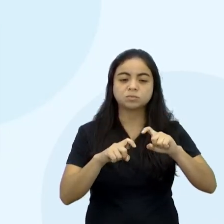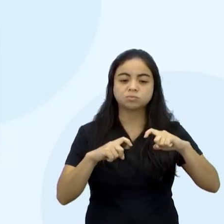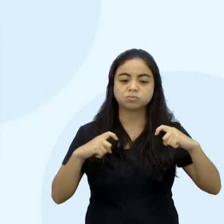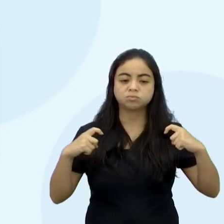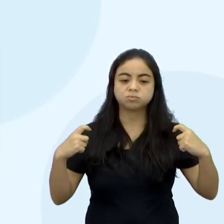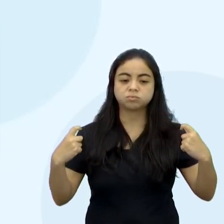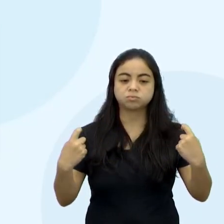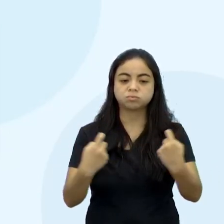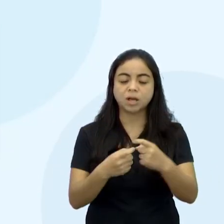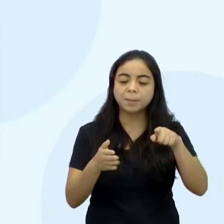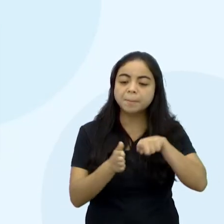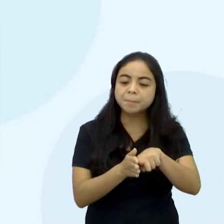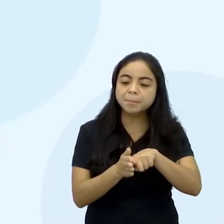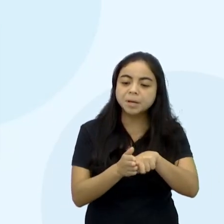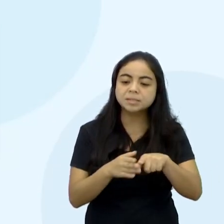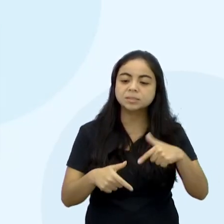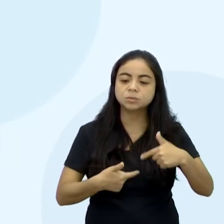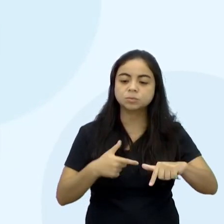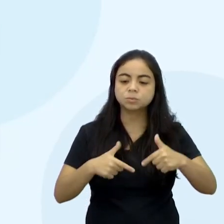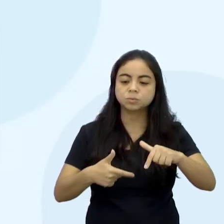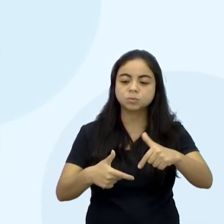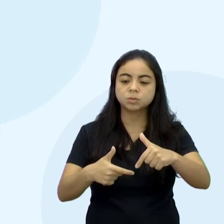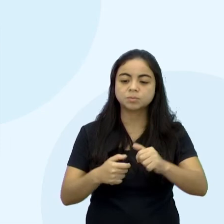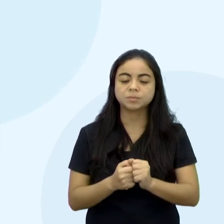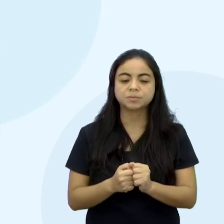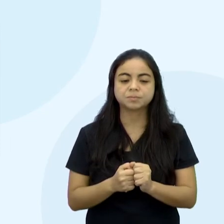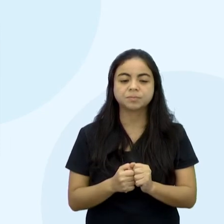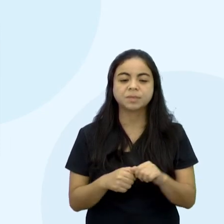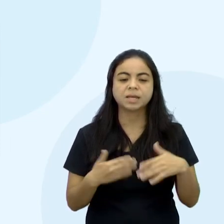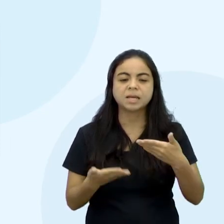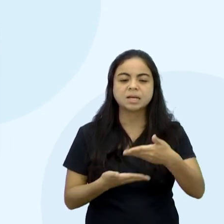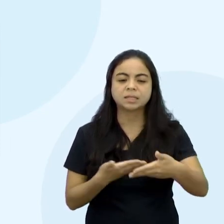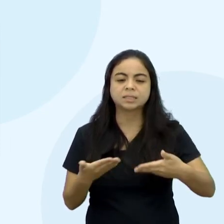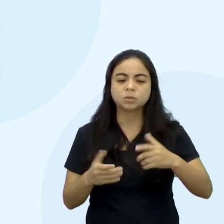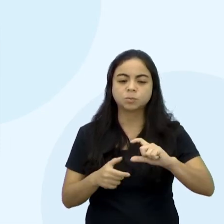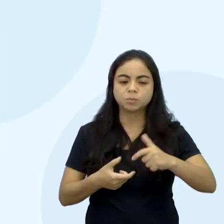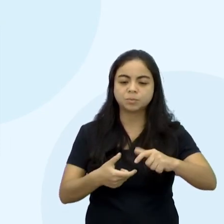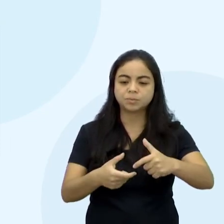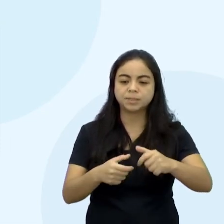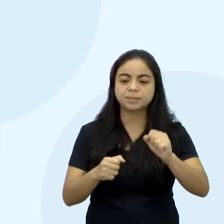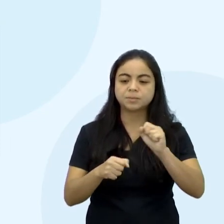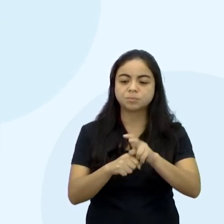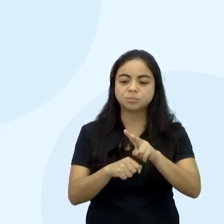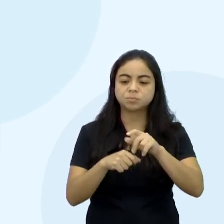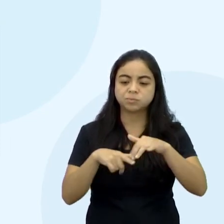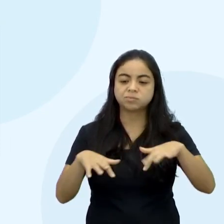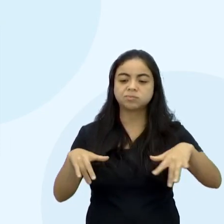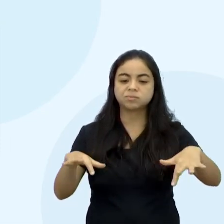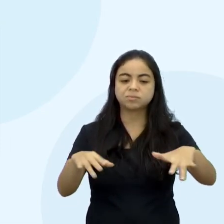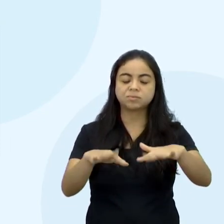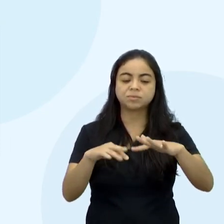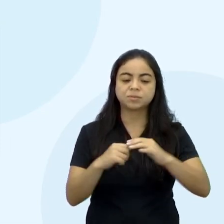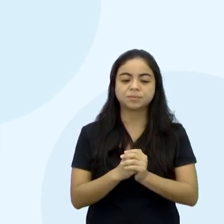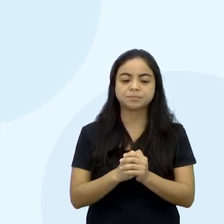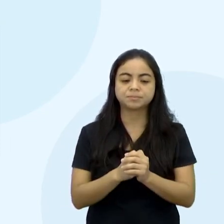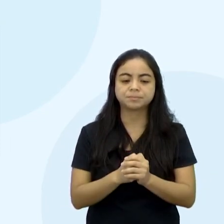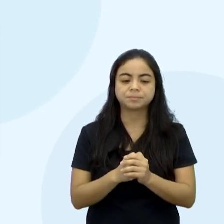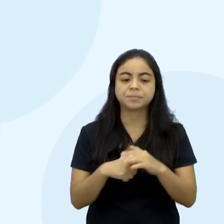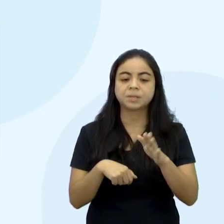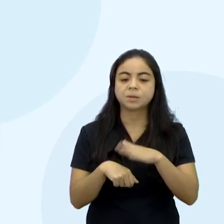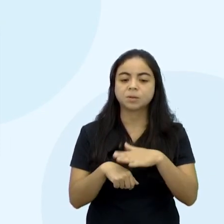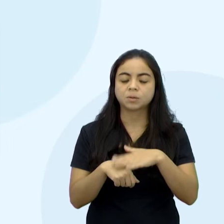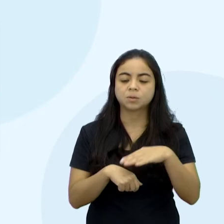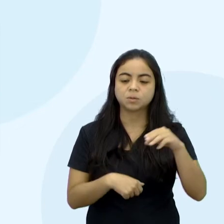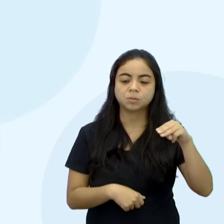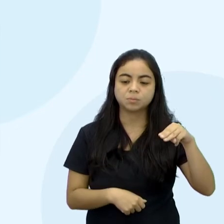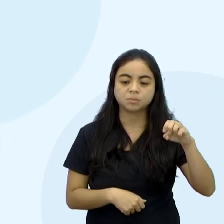em círculo e pesquisem sobre o gênero meme. Que relações vocês poderiam traçar entre os memes e a viralização? Produza um metameme, ou